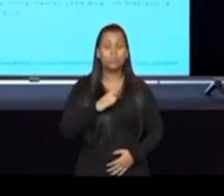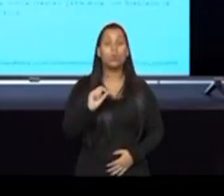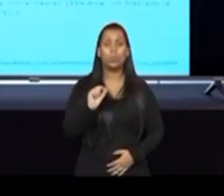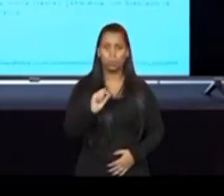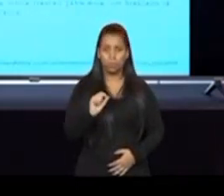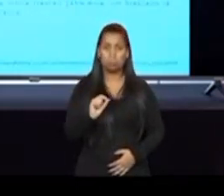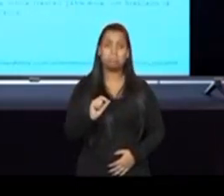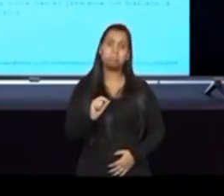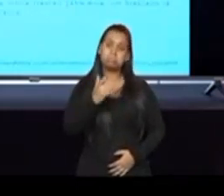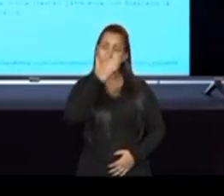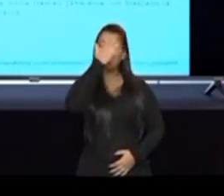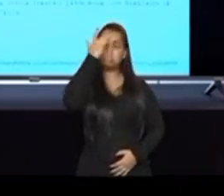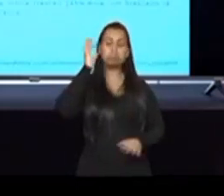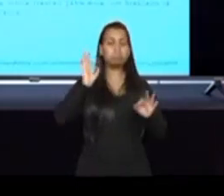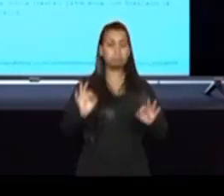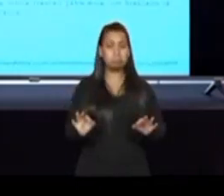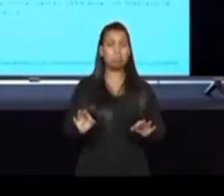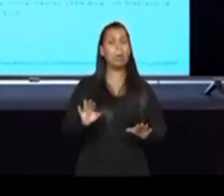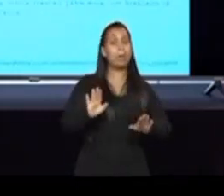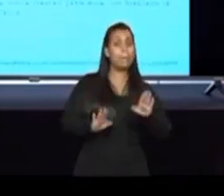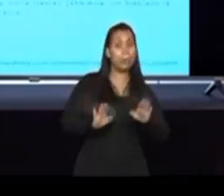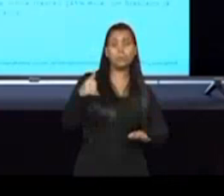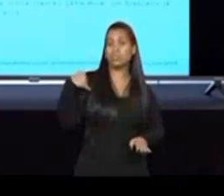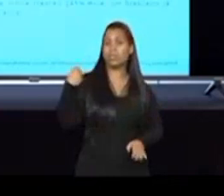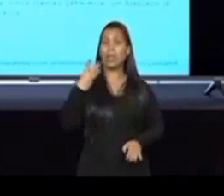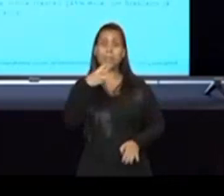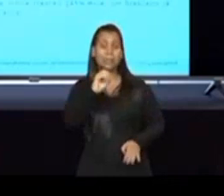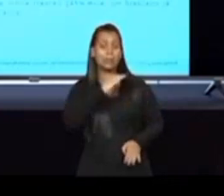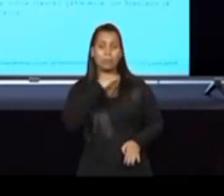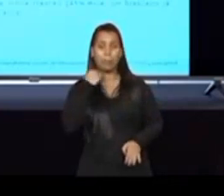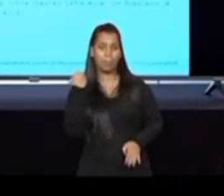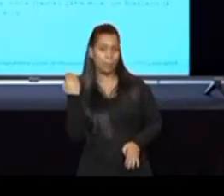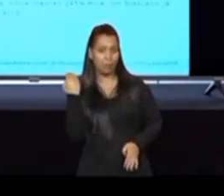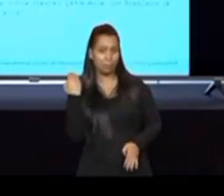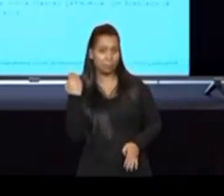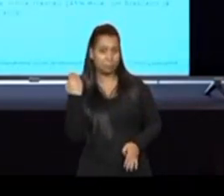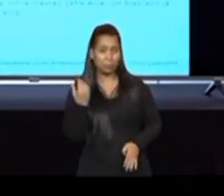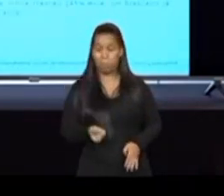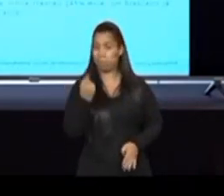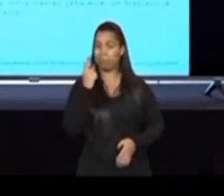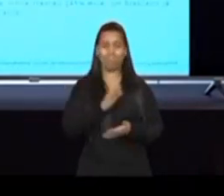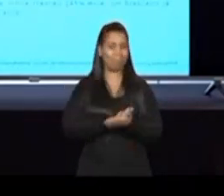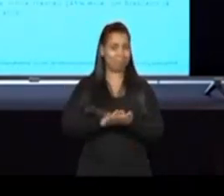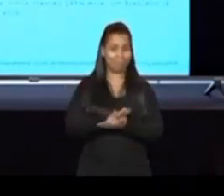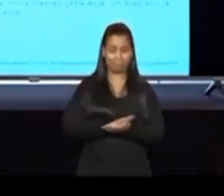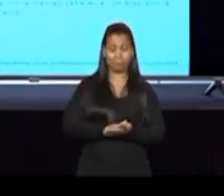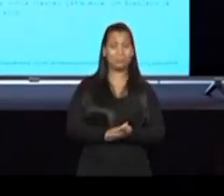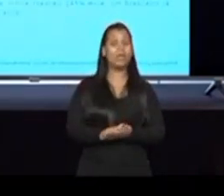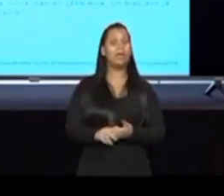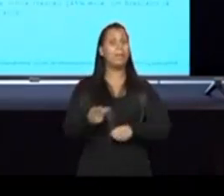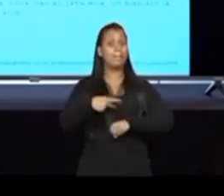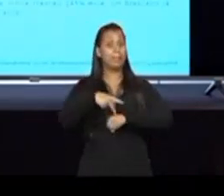época. Era comum ali um cidadão morrer por volta dos 30 anos de idade. Não era de se estranhar muito.